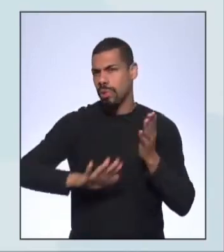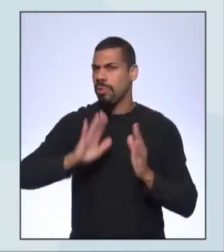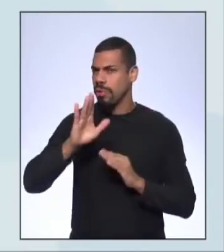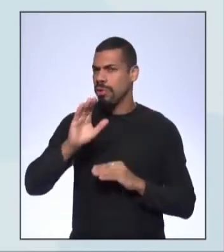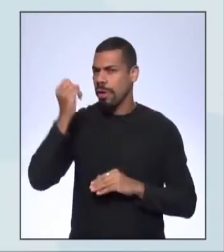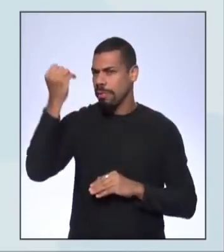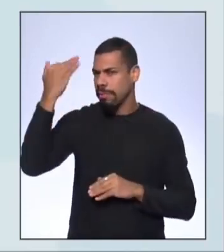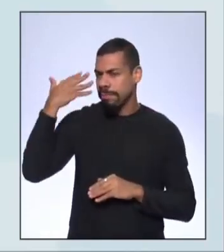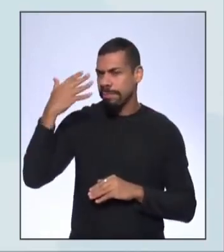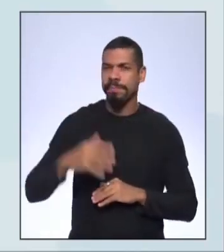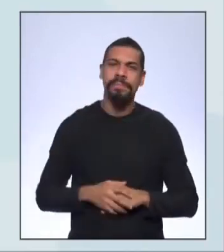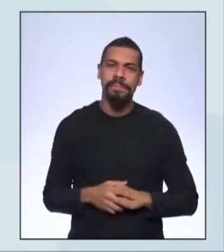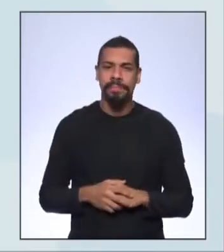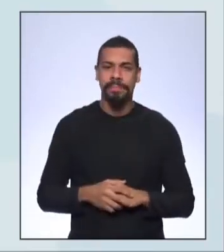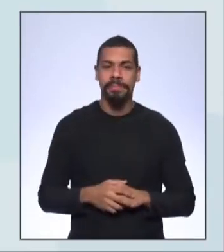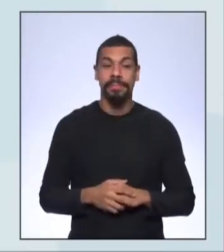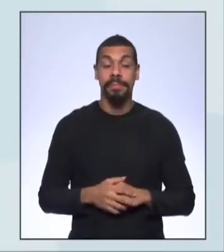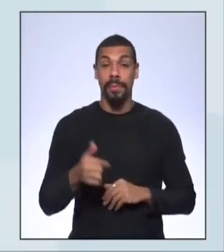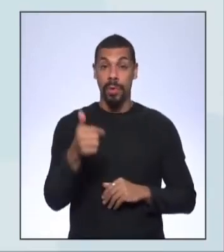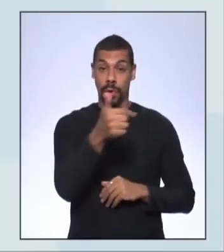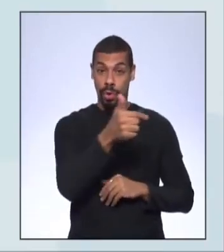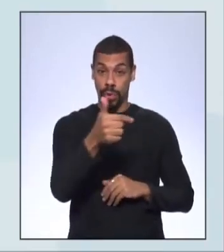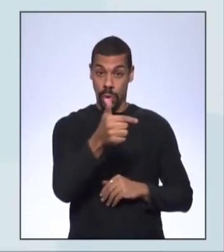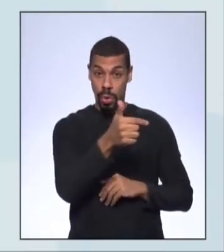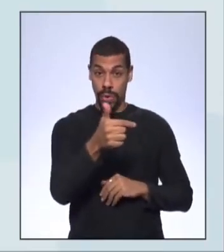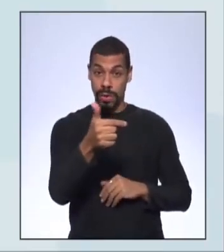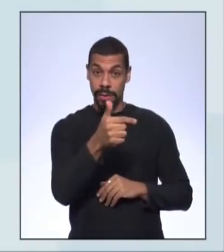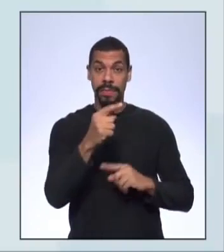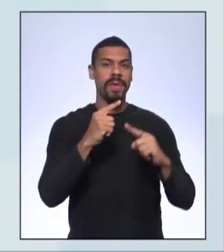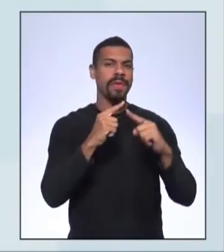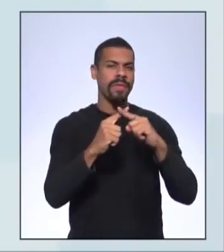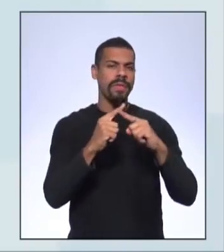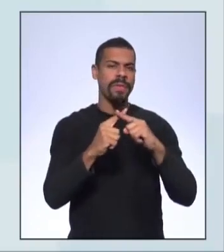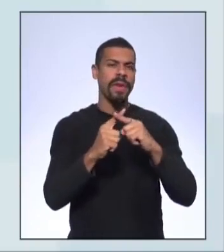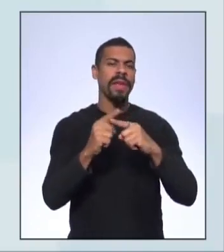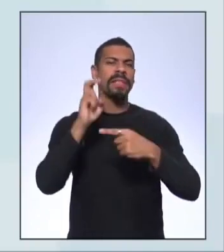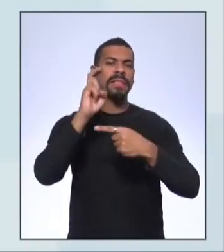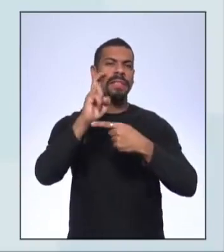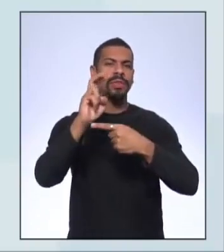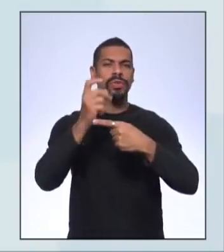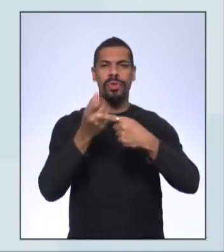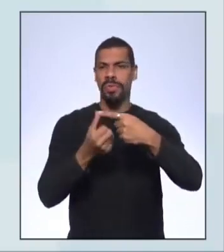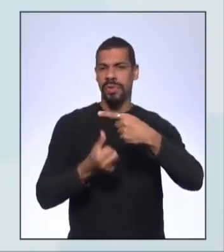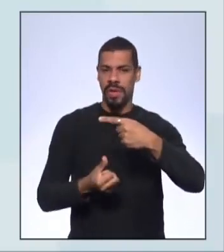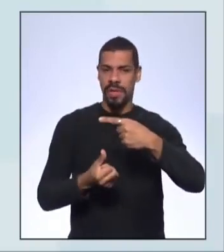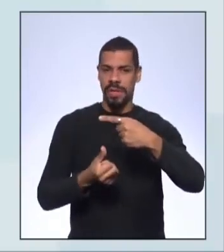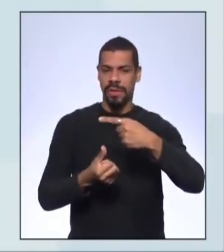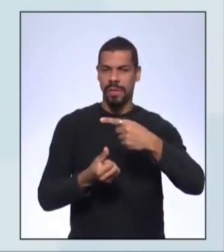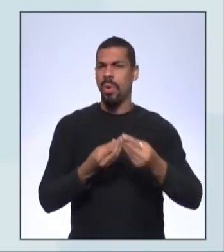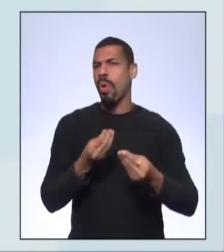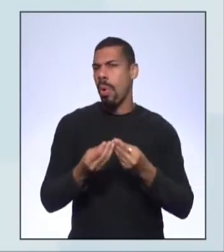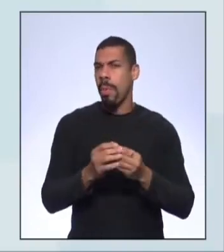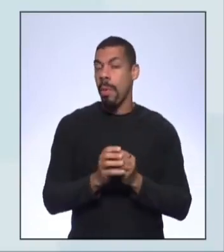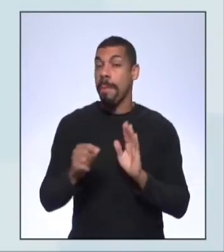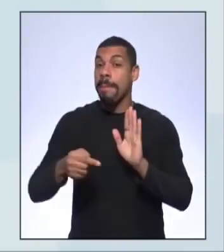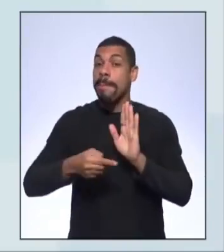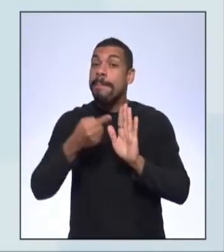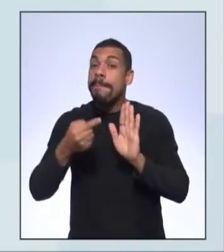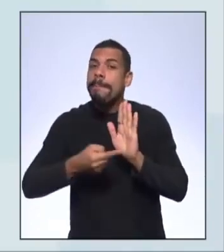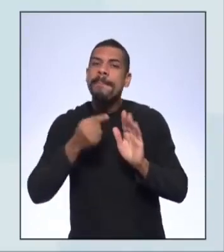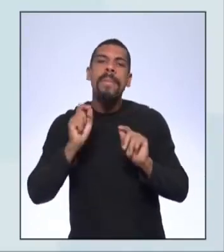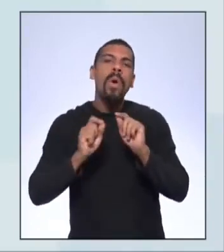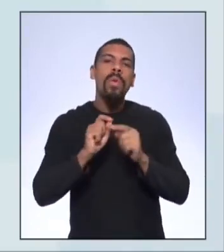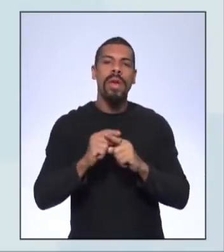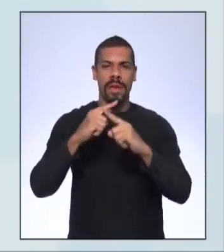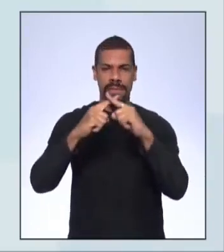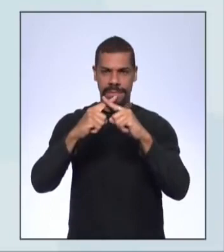feito. 12, o número inteiro, vezes 5 sobre 6. Então, primeiro eu multiplico a parte de